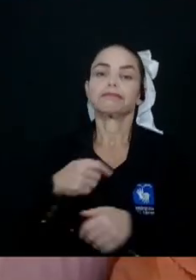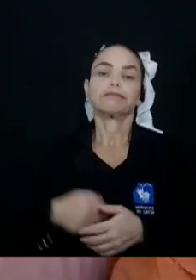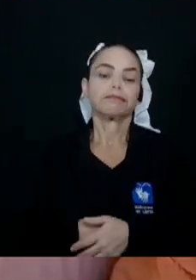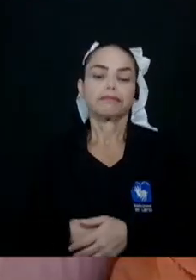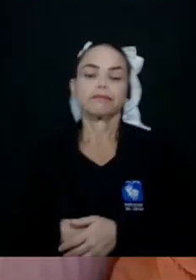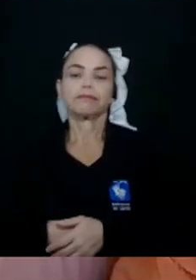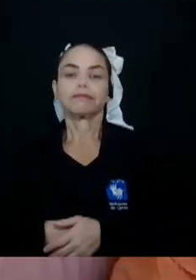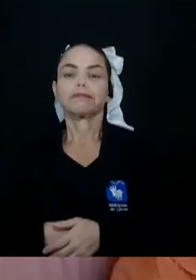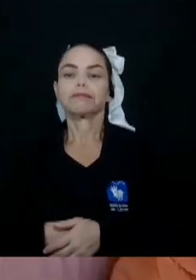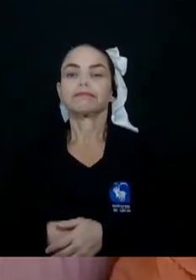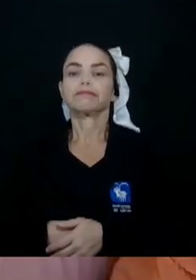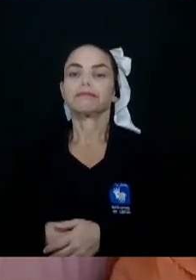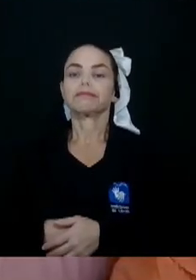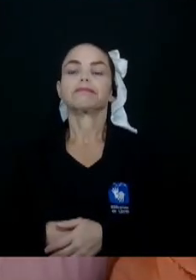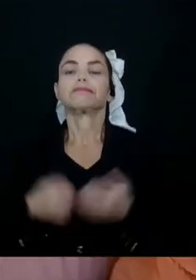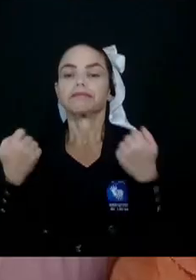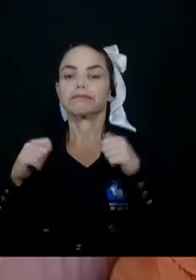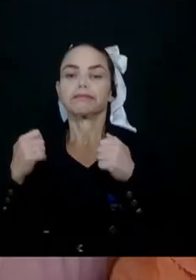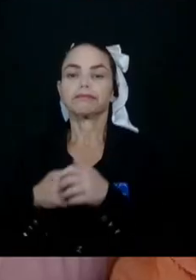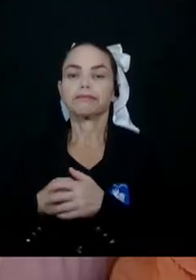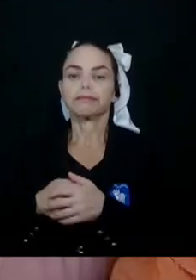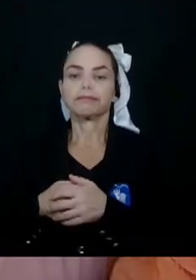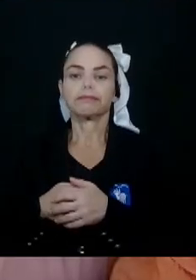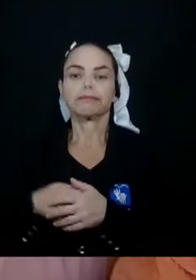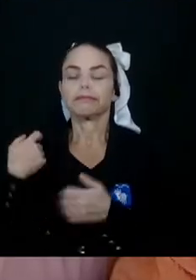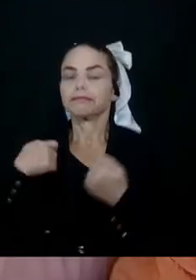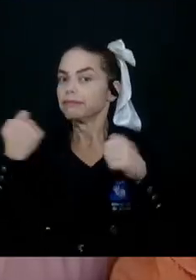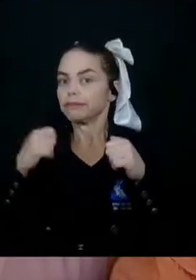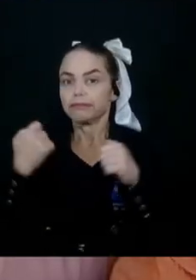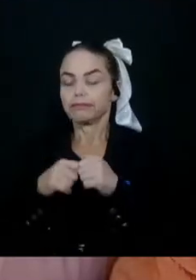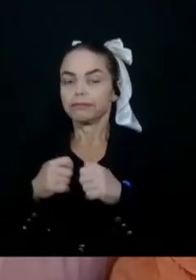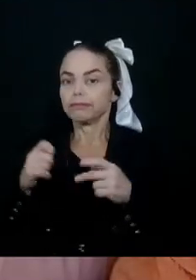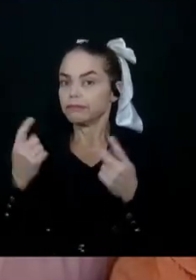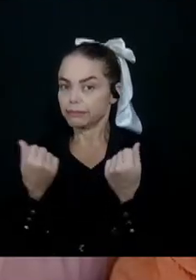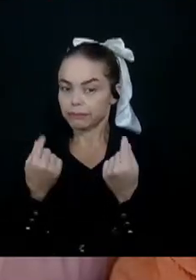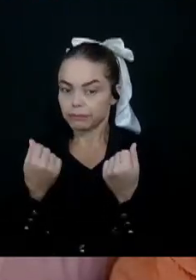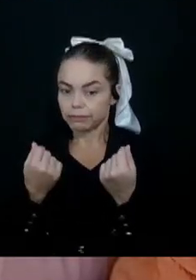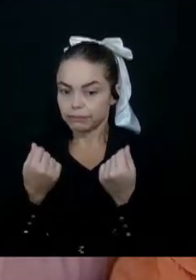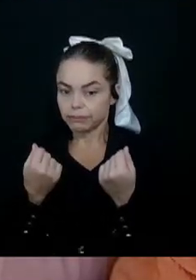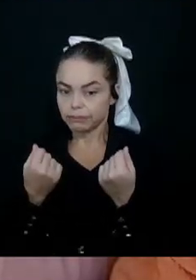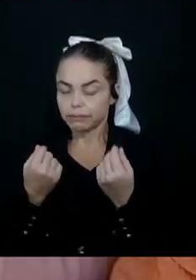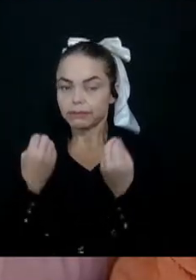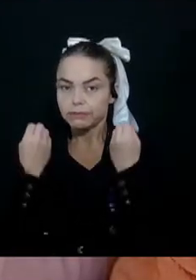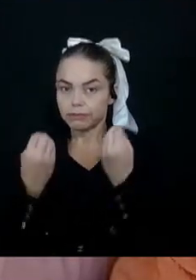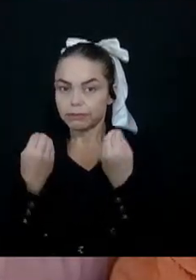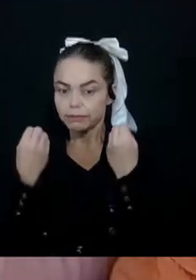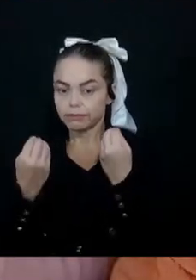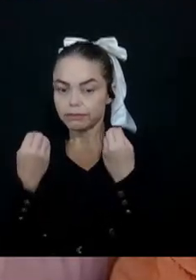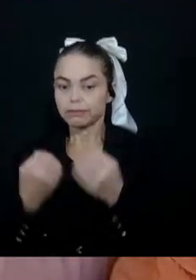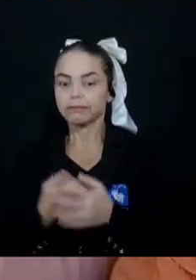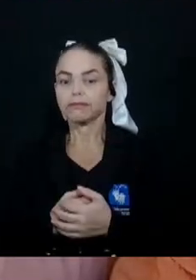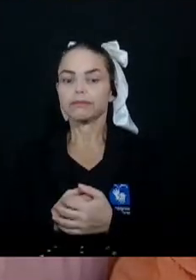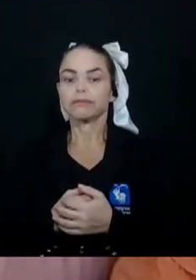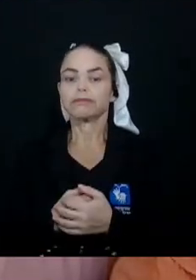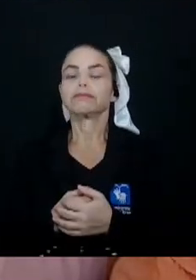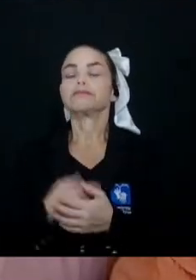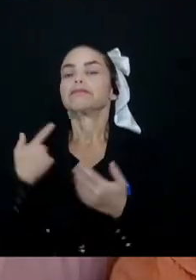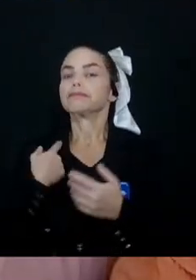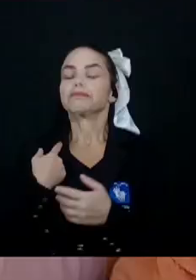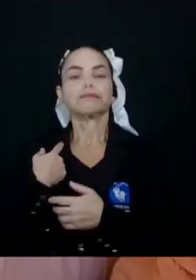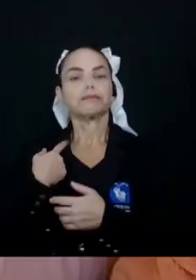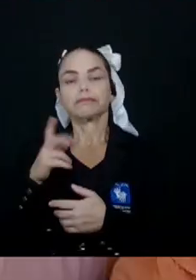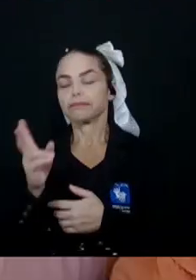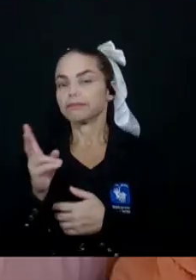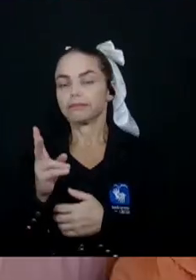Que você tava precisando de dinheiro? Mãe, não precisei. Como você caiu nisso? E assim, é sem pensar, naquela emoção de